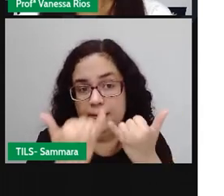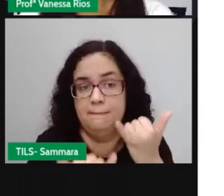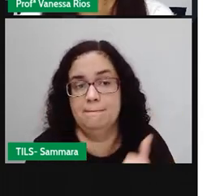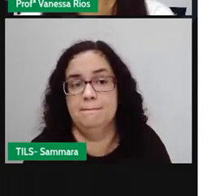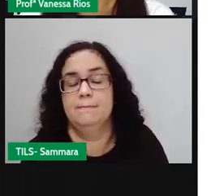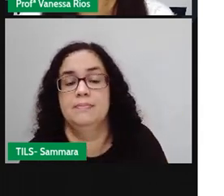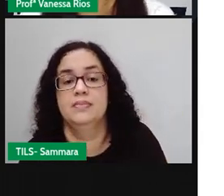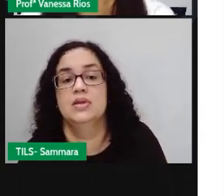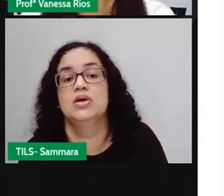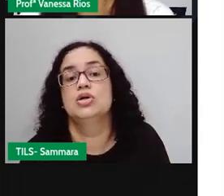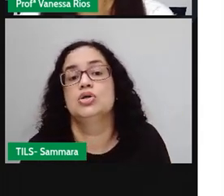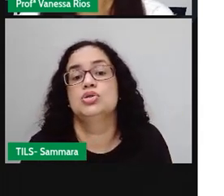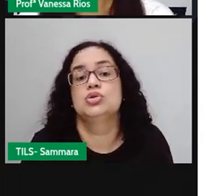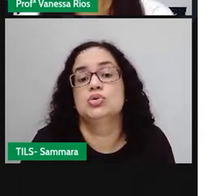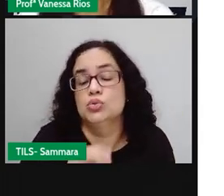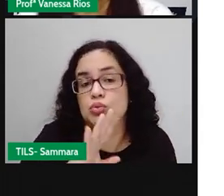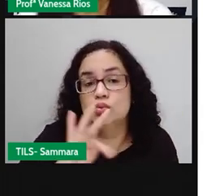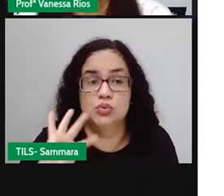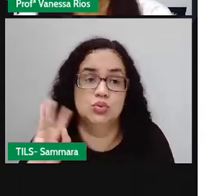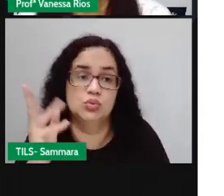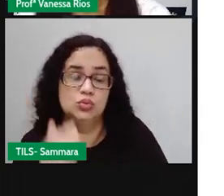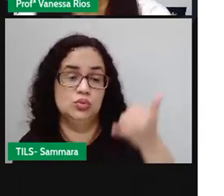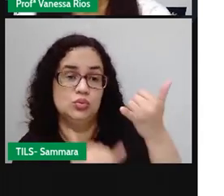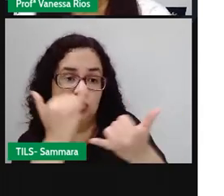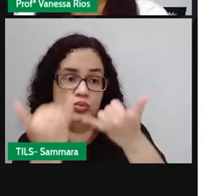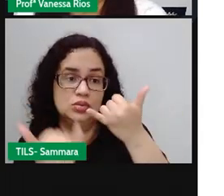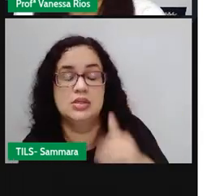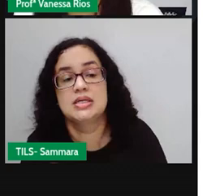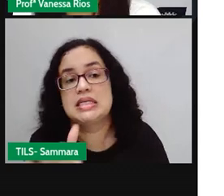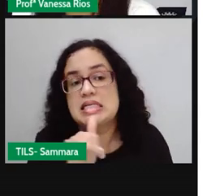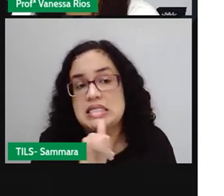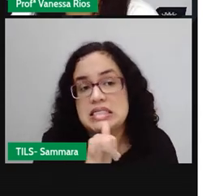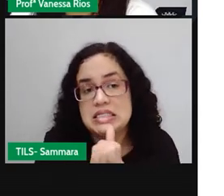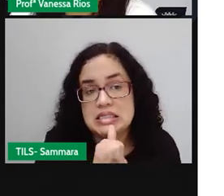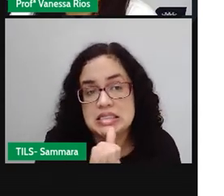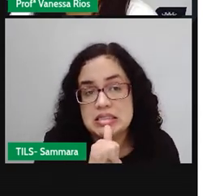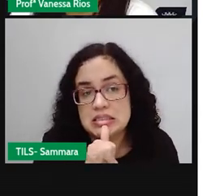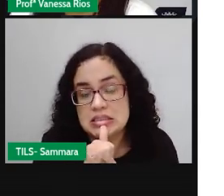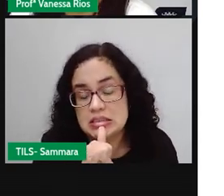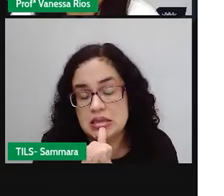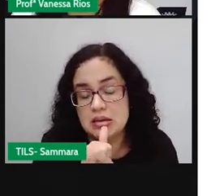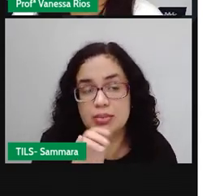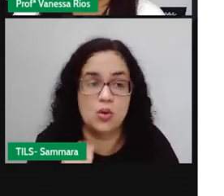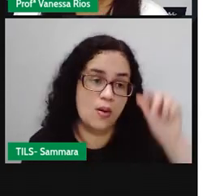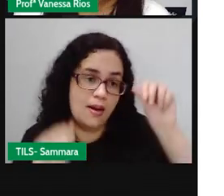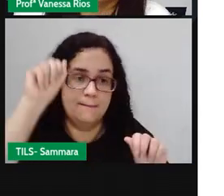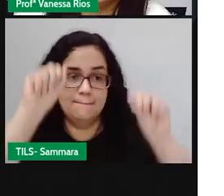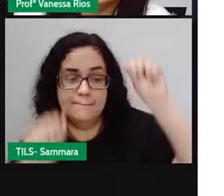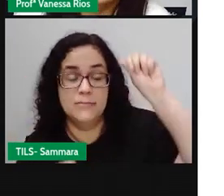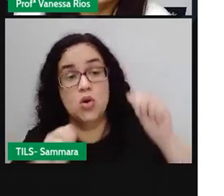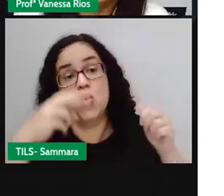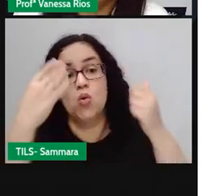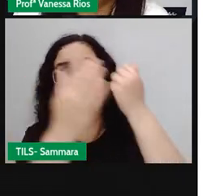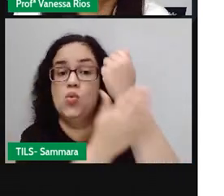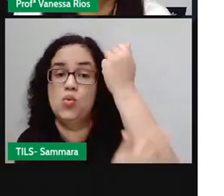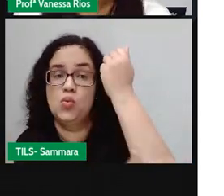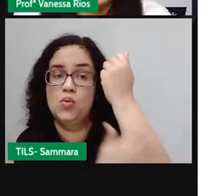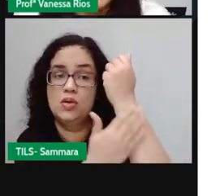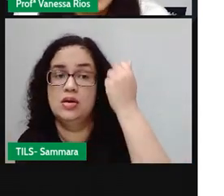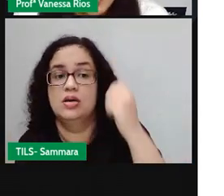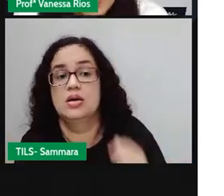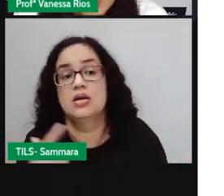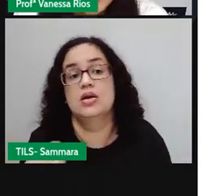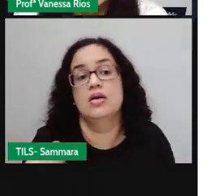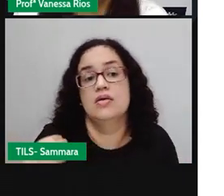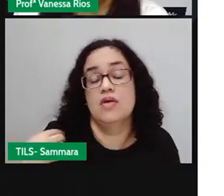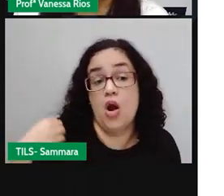Nem que não seja na formação completa do brinquedo. Mas, por exemplo, você compra uma boneca de plástico ou uma boneca de borracha e ela vai estar lá